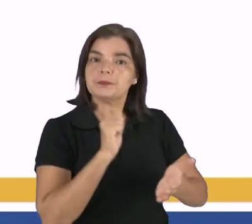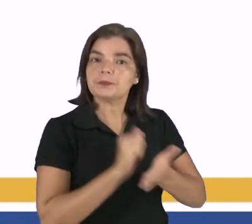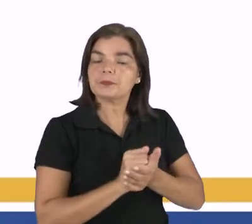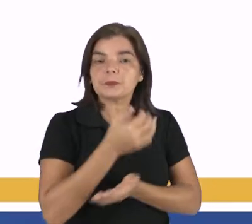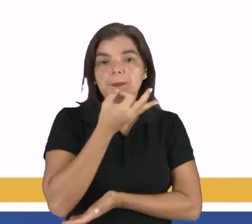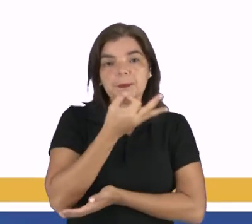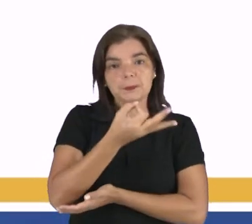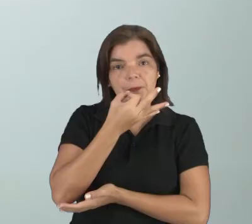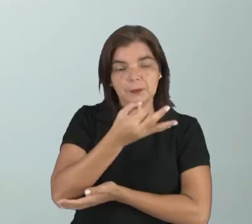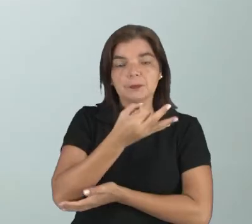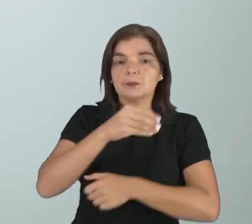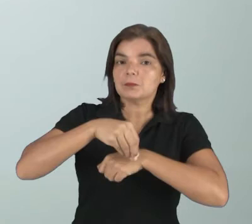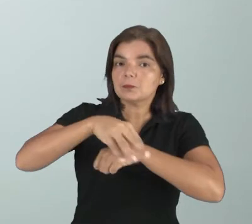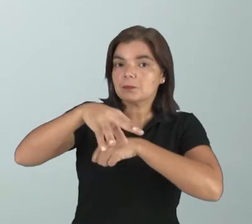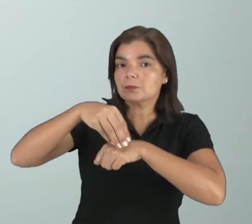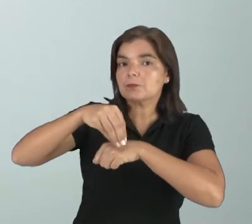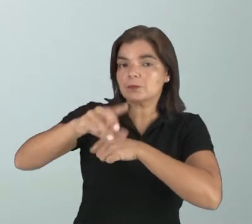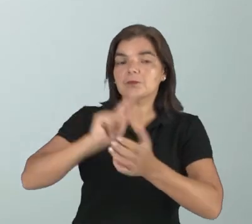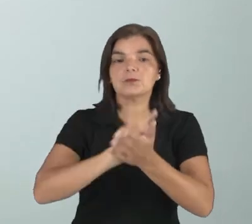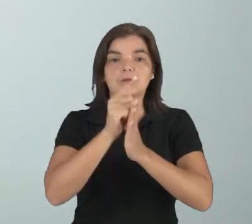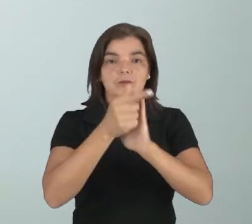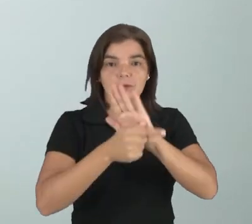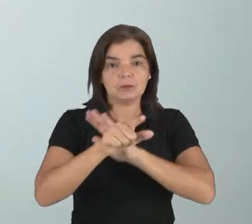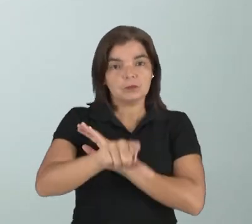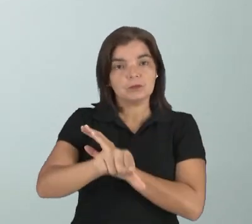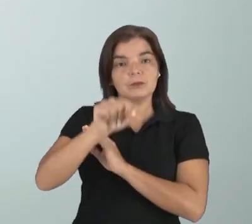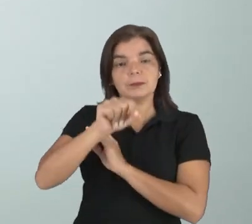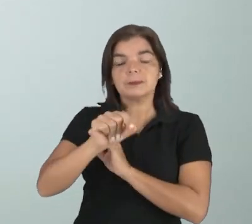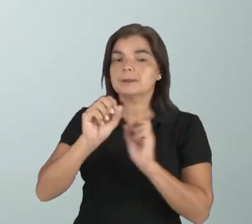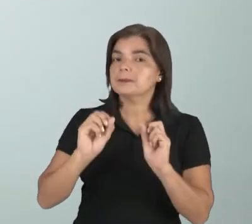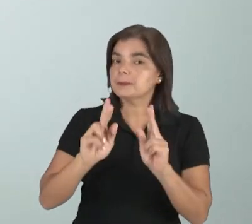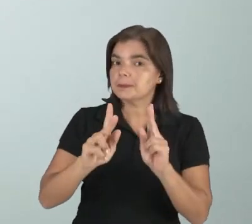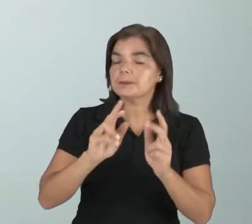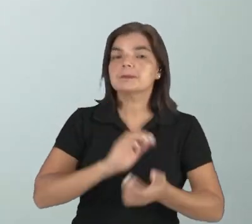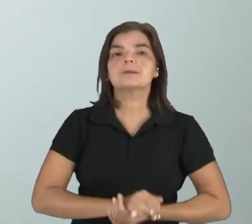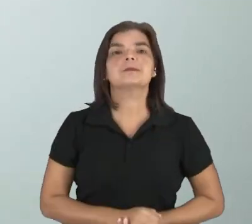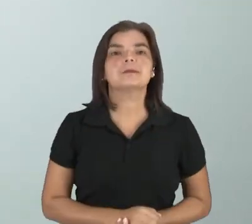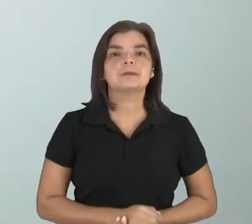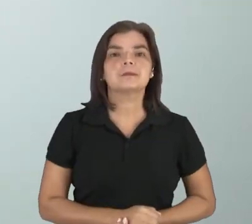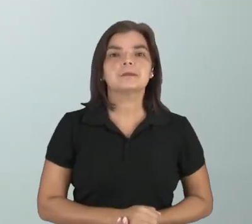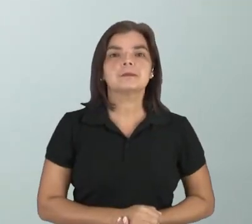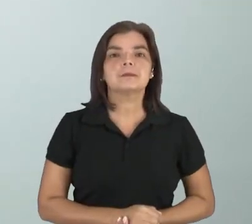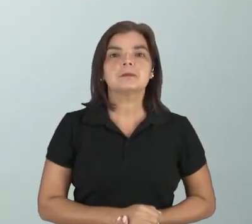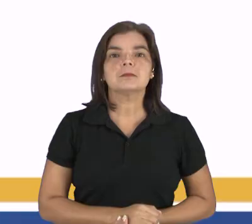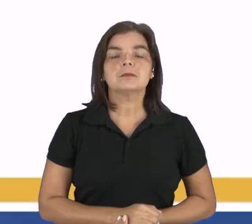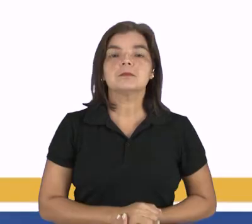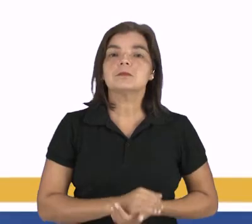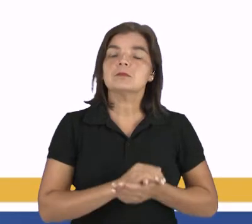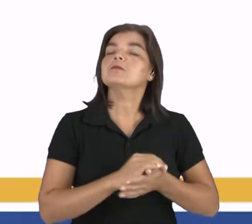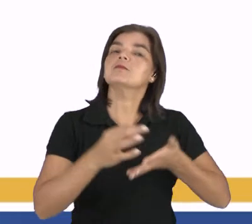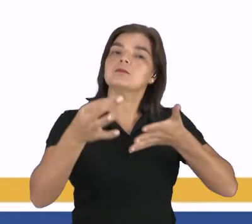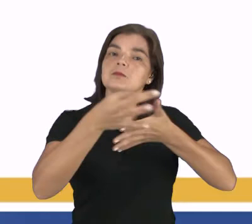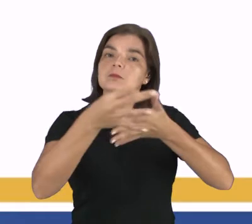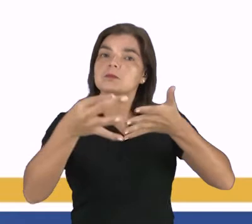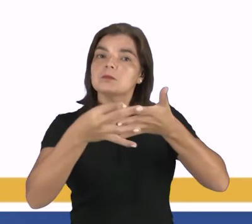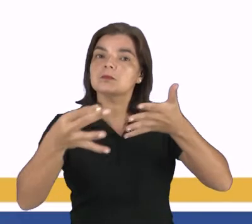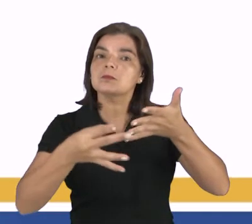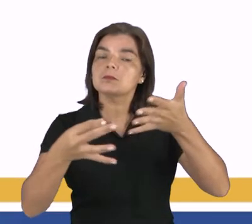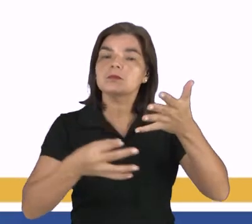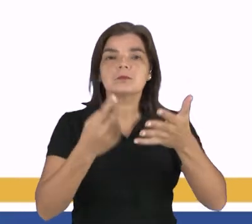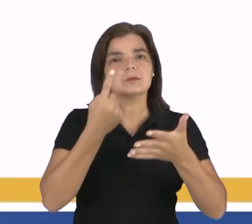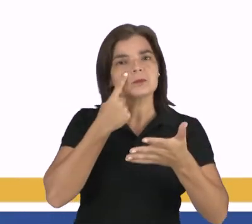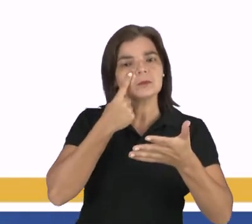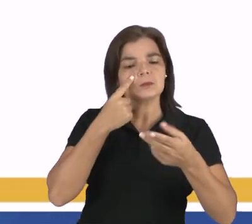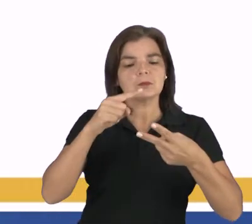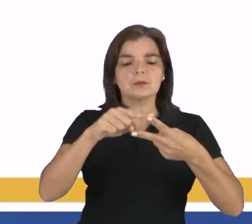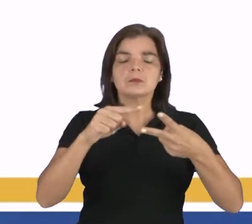da opinião emitida no gênero que você escolher, ok? Então, levantando esses pontos, é preciso também que se